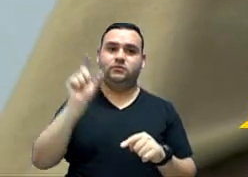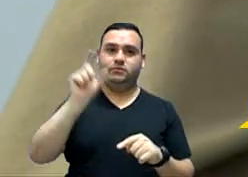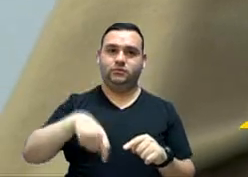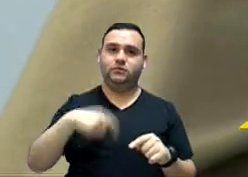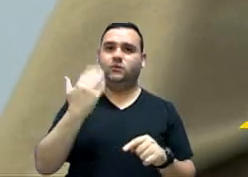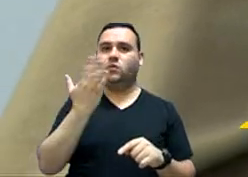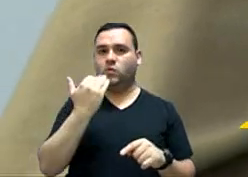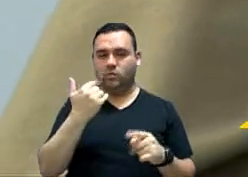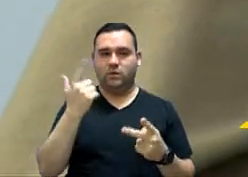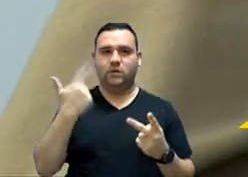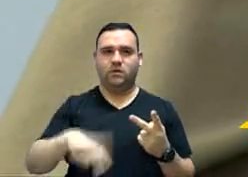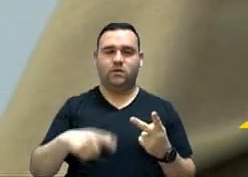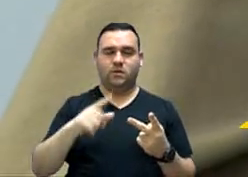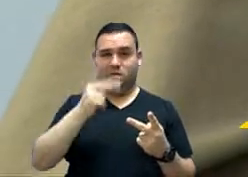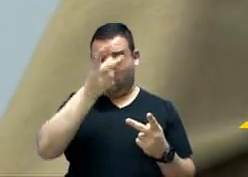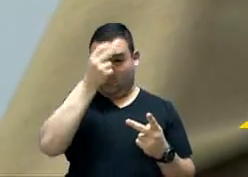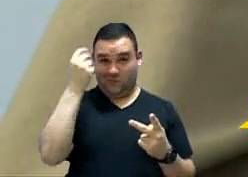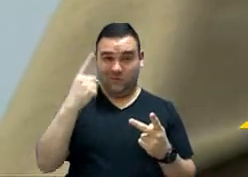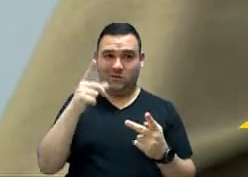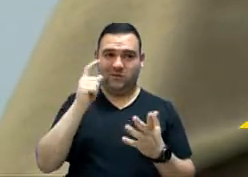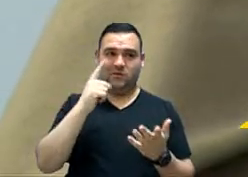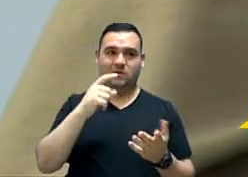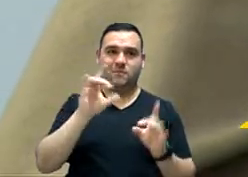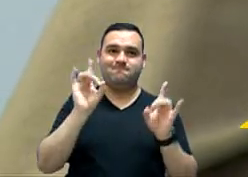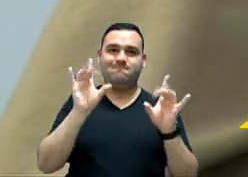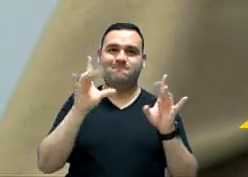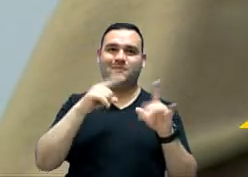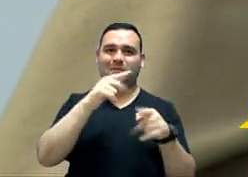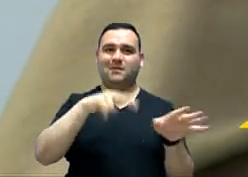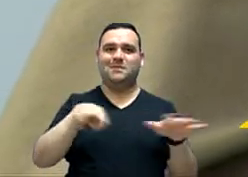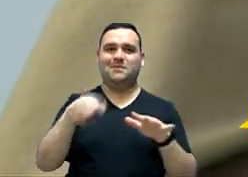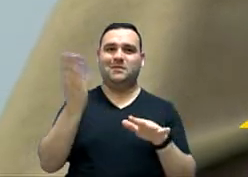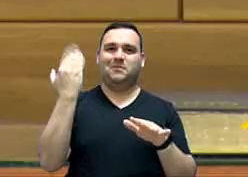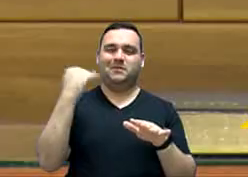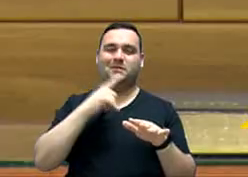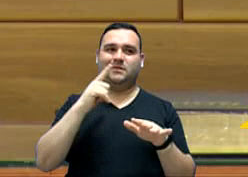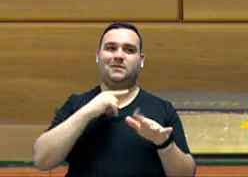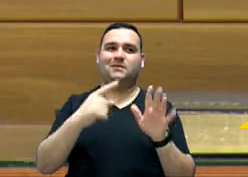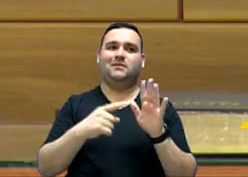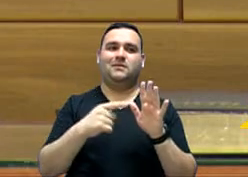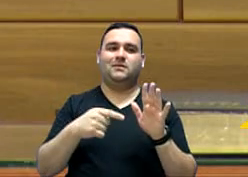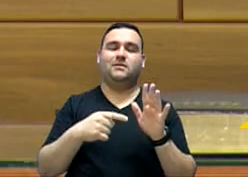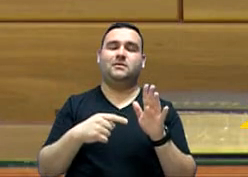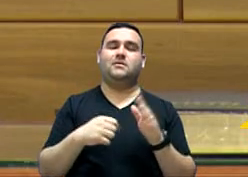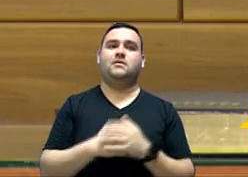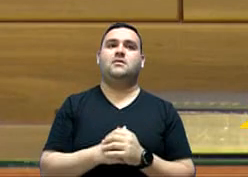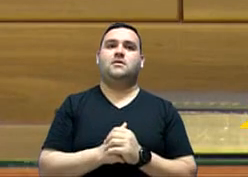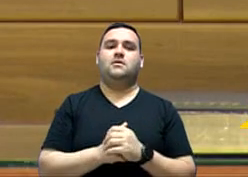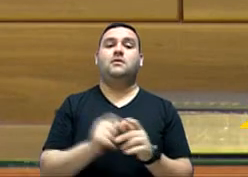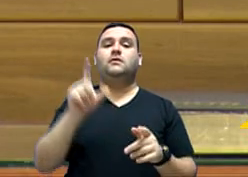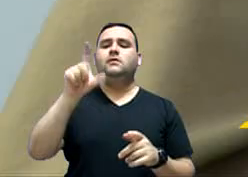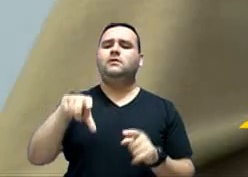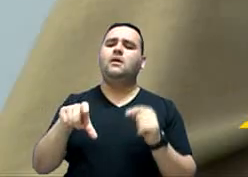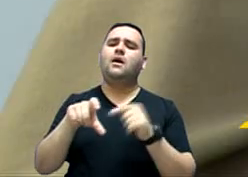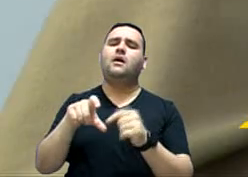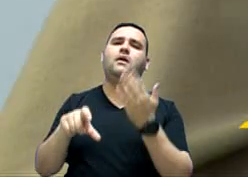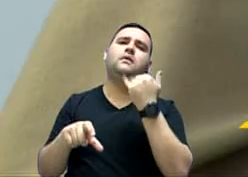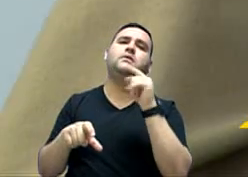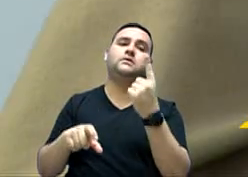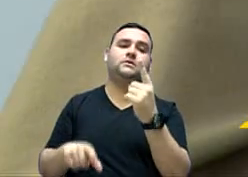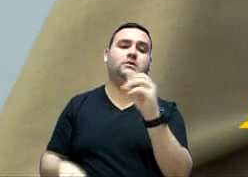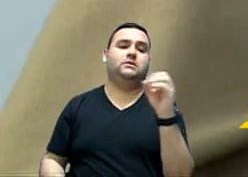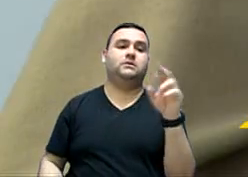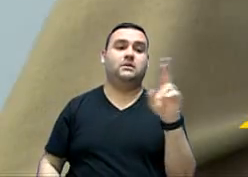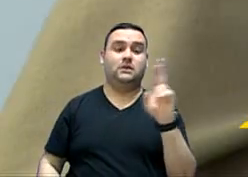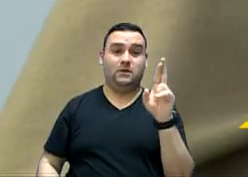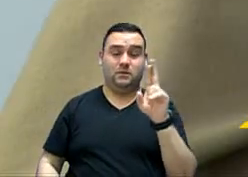cartão alimentação, que a prefeita fez uma solenidade na semana passada. E eu representei a casa. Então, aquele cartão alimentação é de